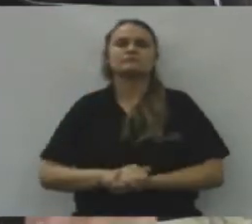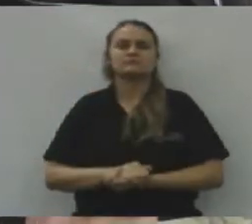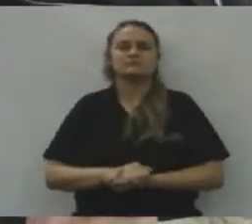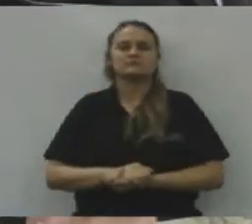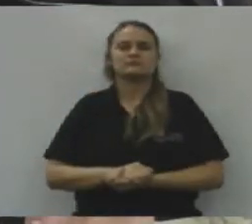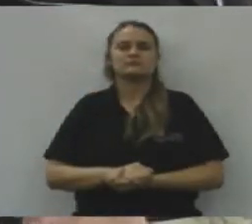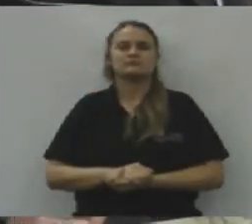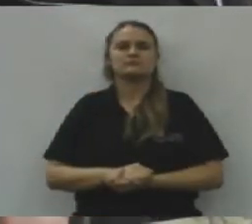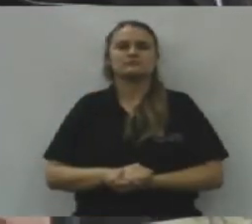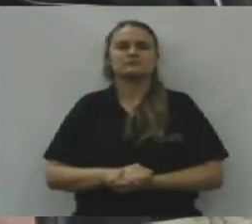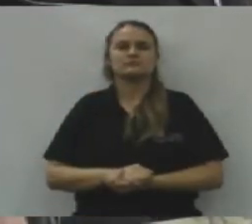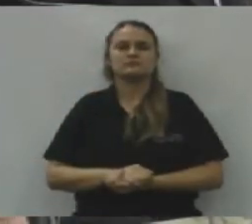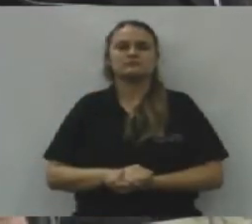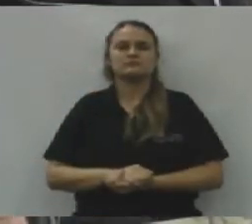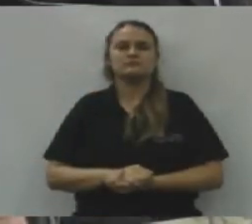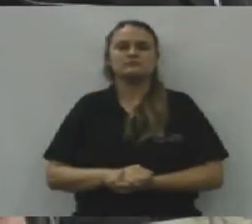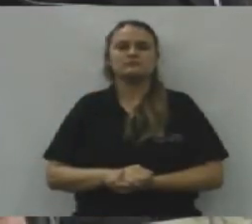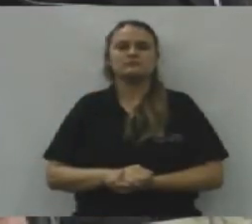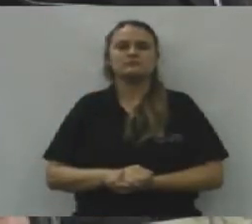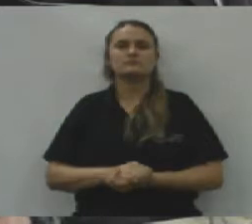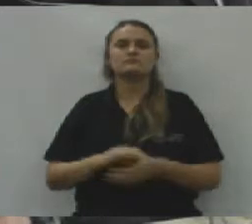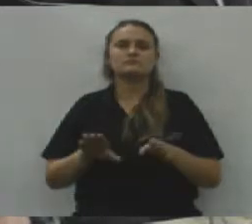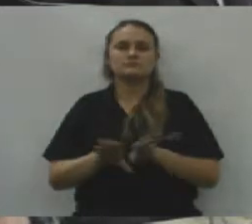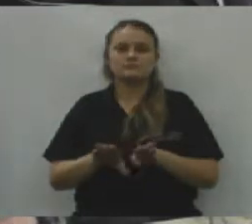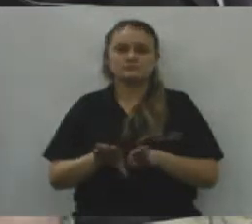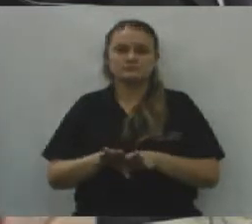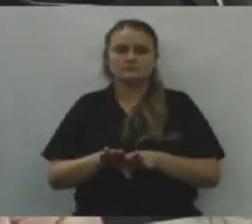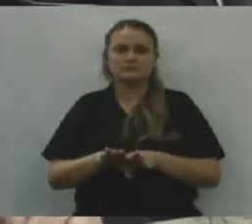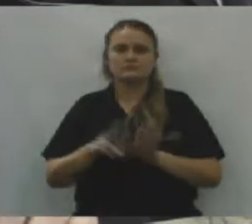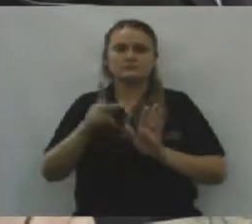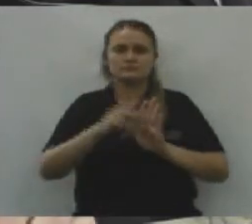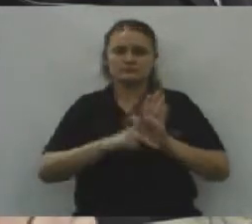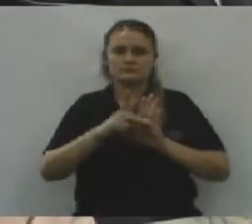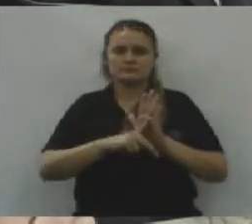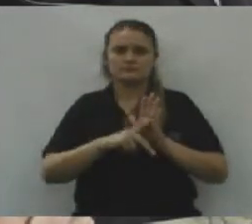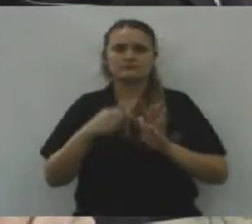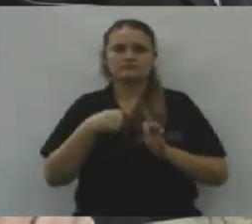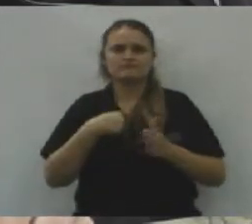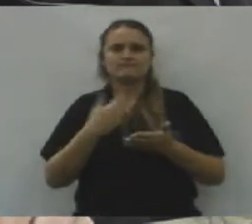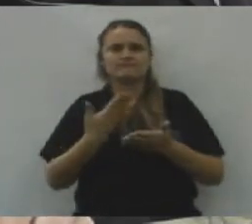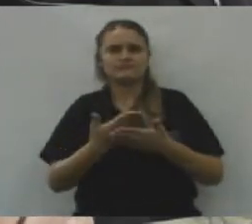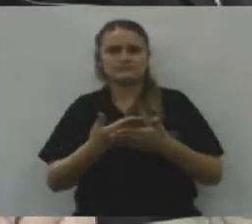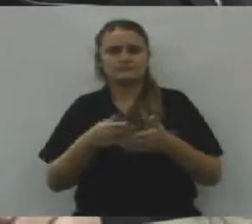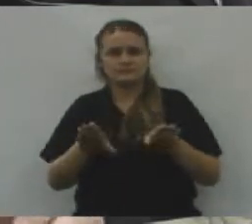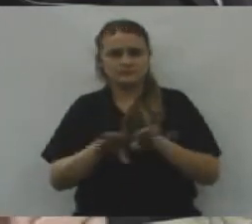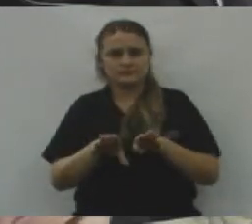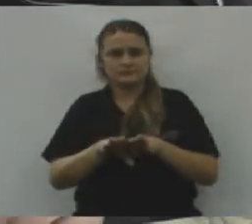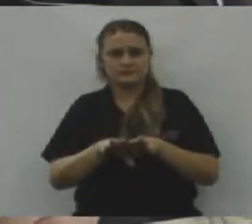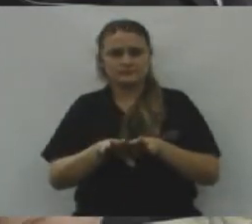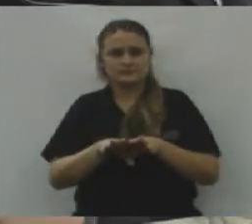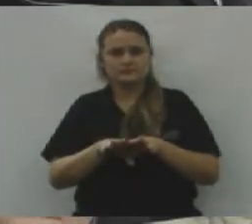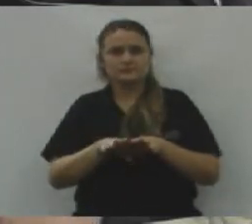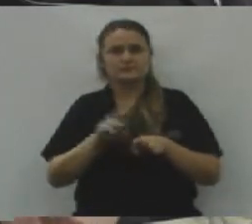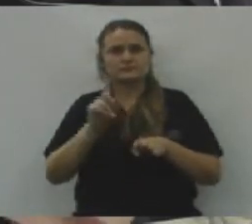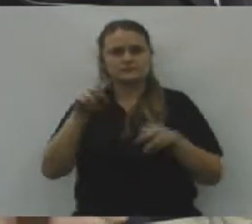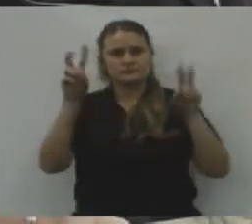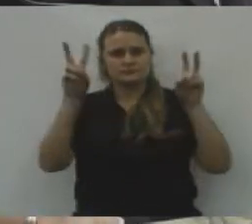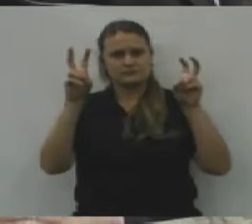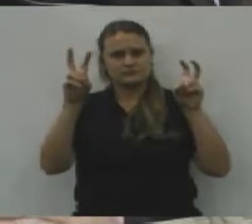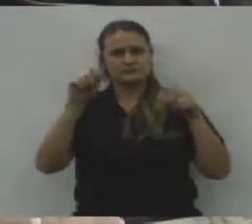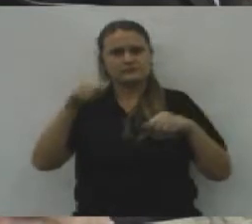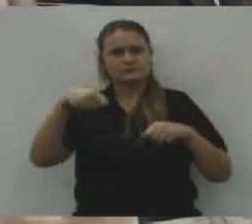esse atendimento, né? E também o projeto que eu estava estudando também era referente